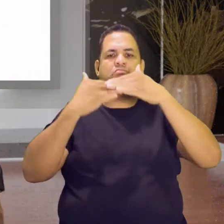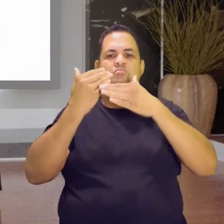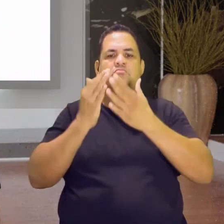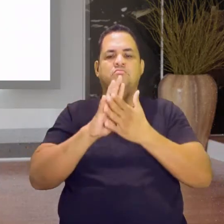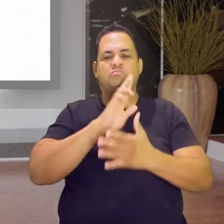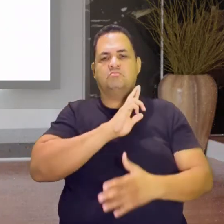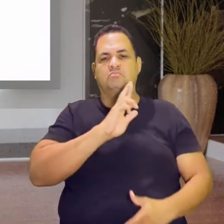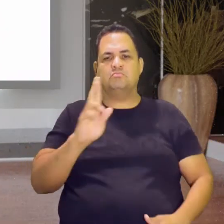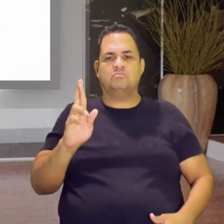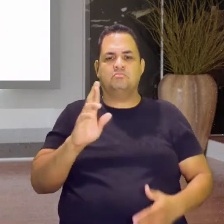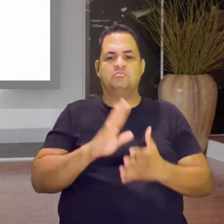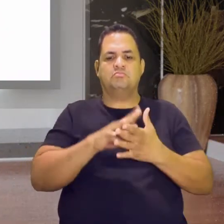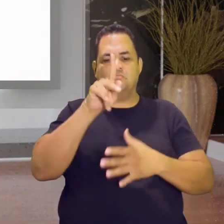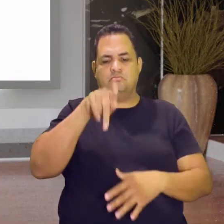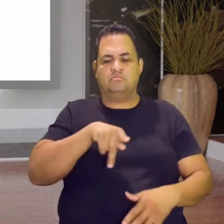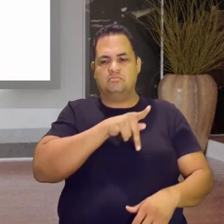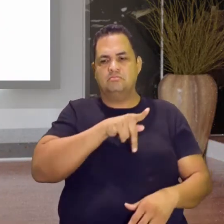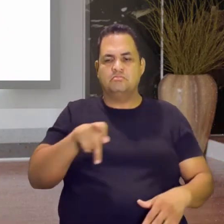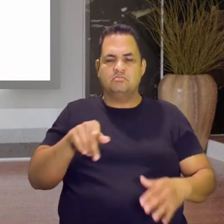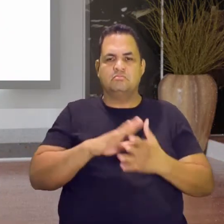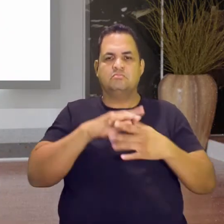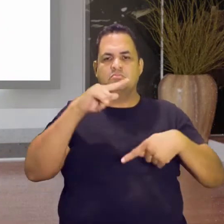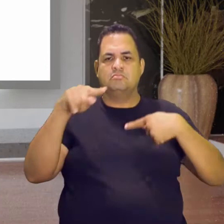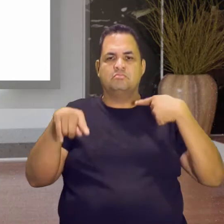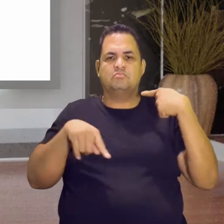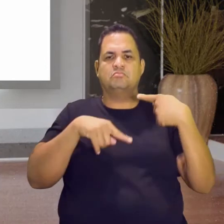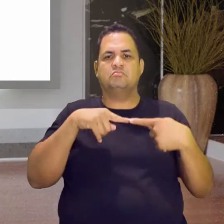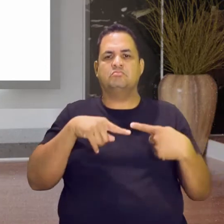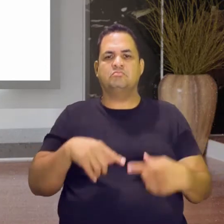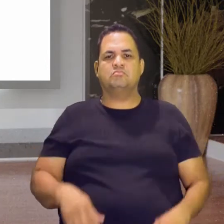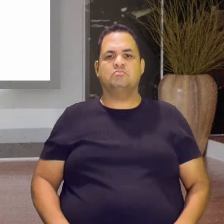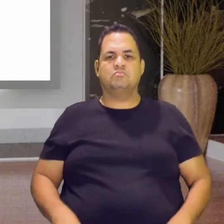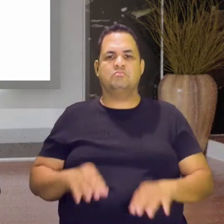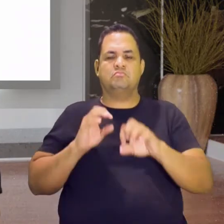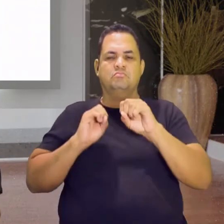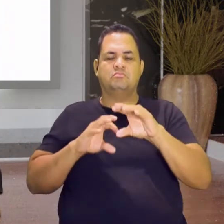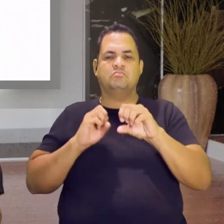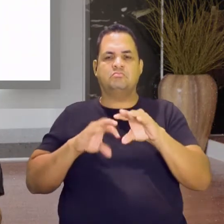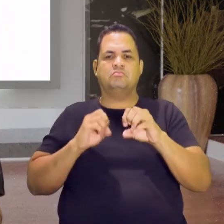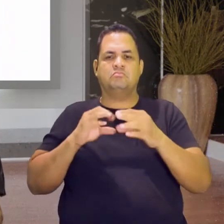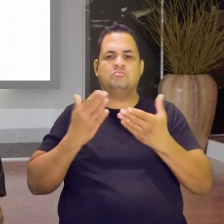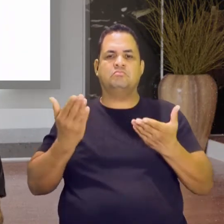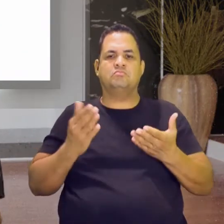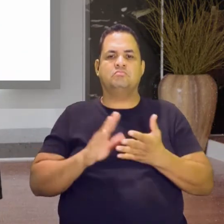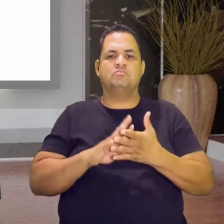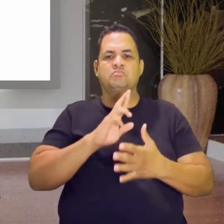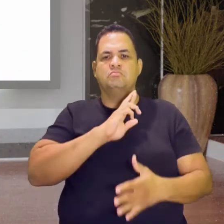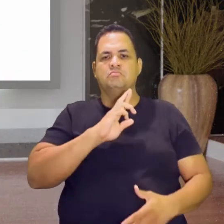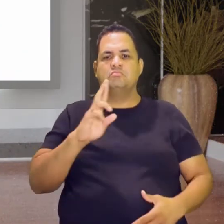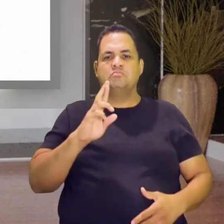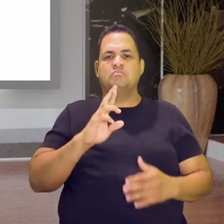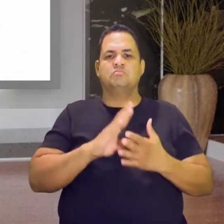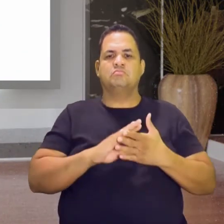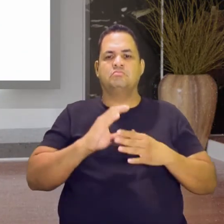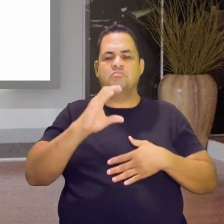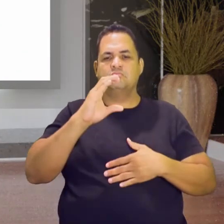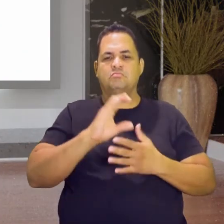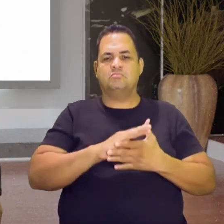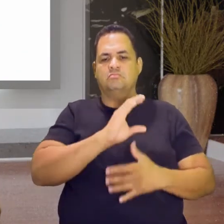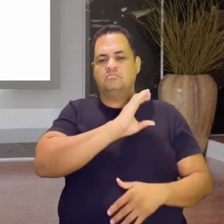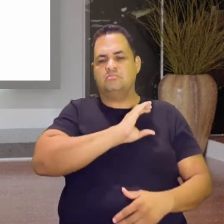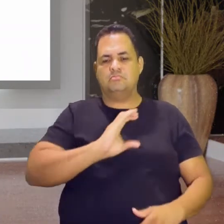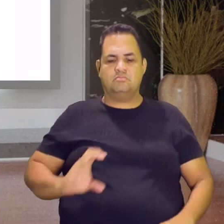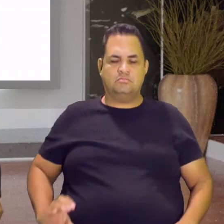né, pela igreja, pelos padres. O objetivo era a transmissão, né, da religião cristã, da